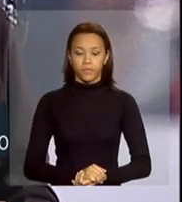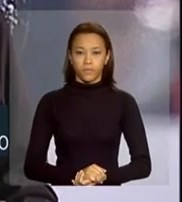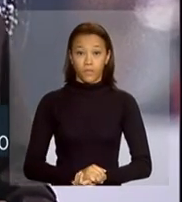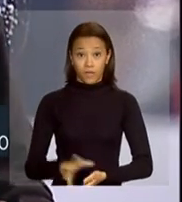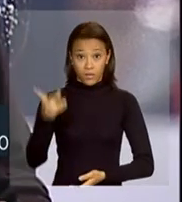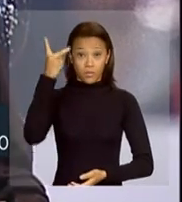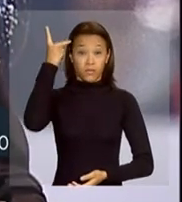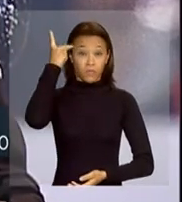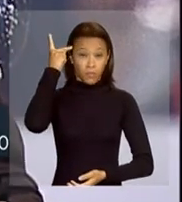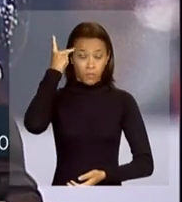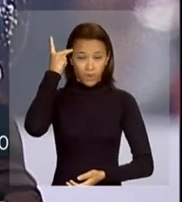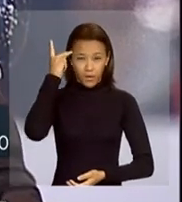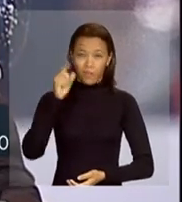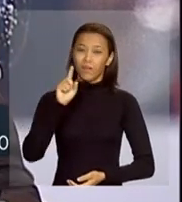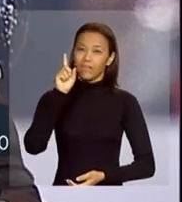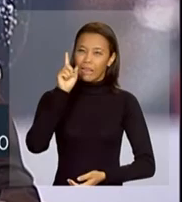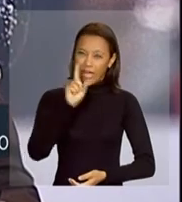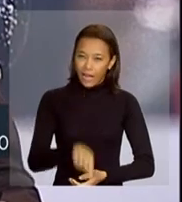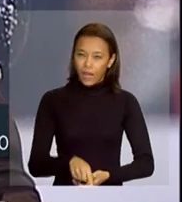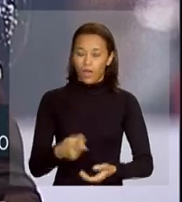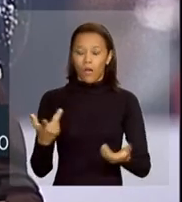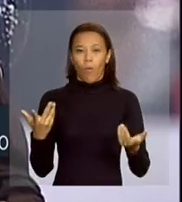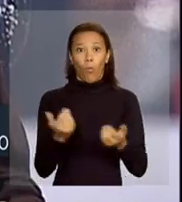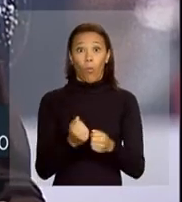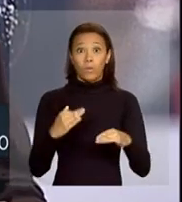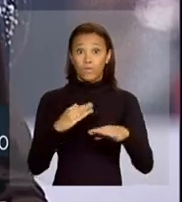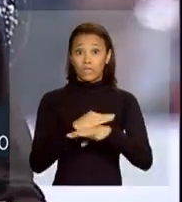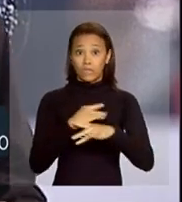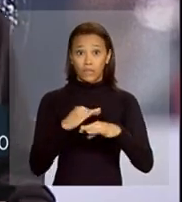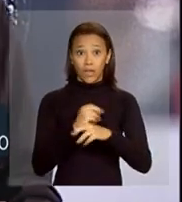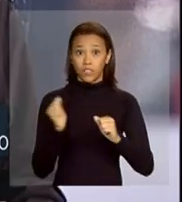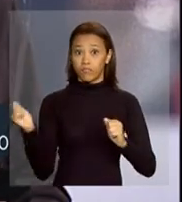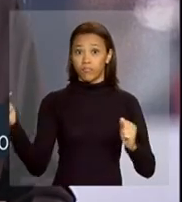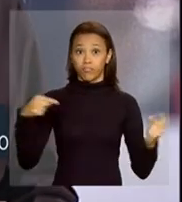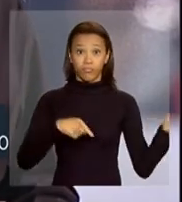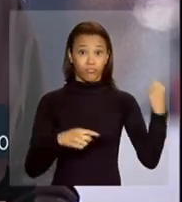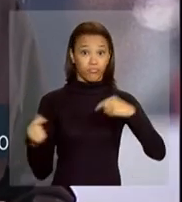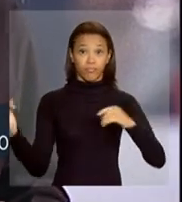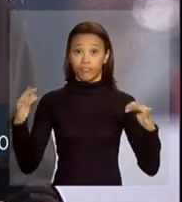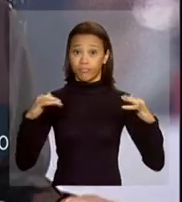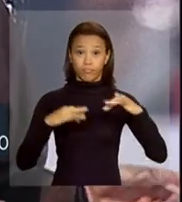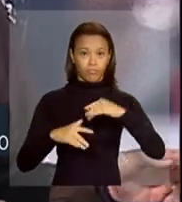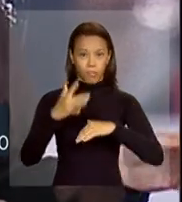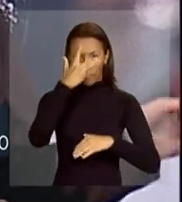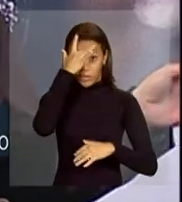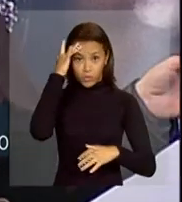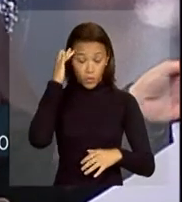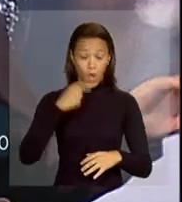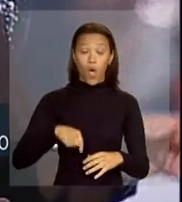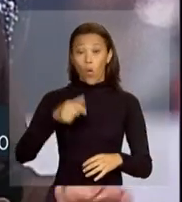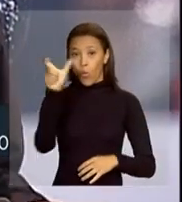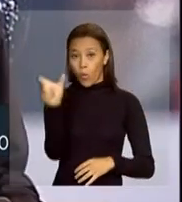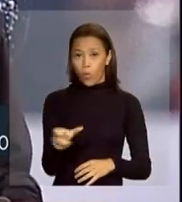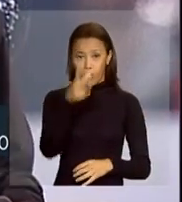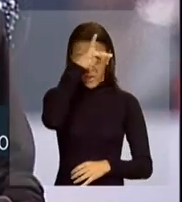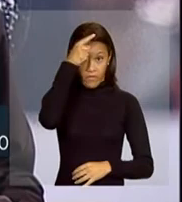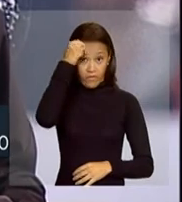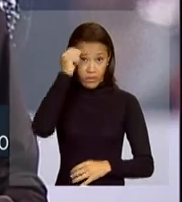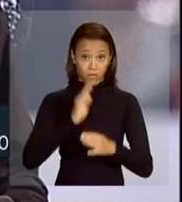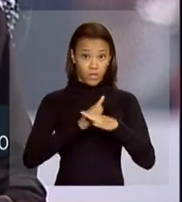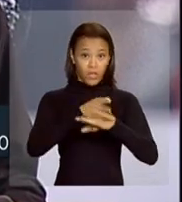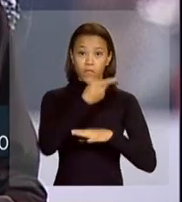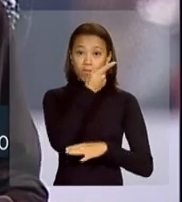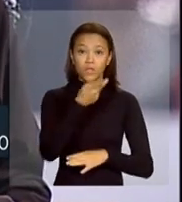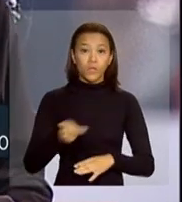em São Paulo é uma é popéia desde o seu nascimento o prefeito Haddad dizia que visitou no